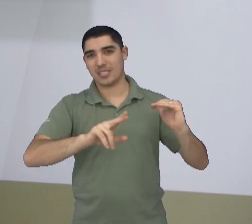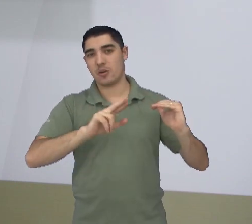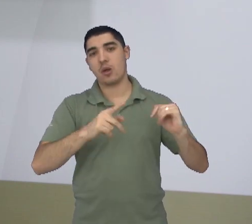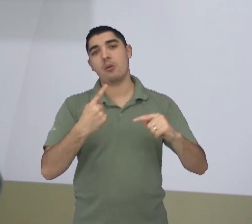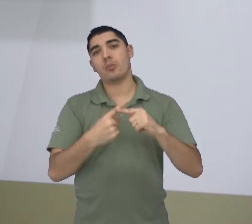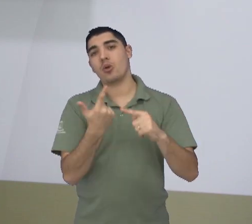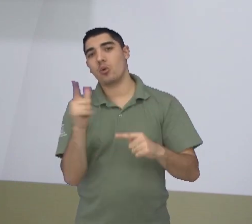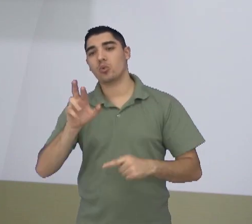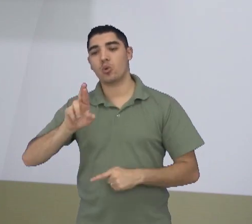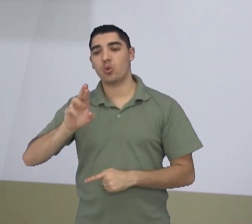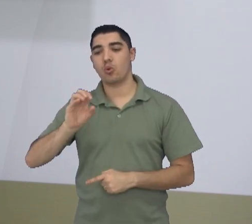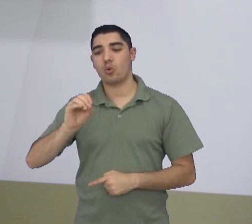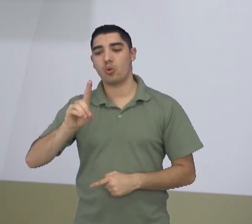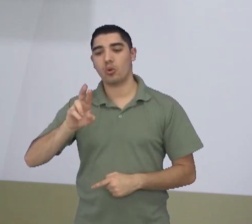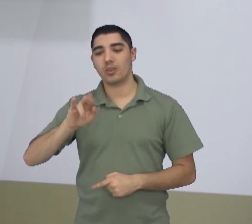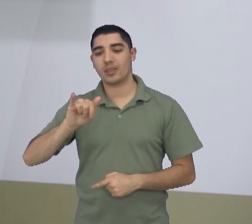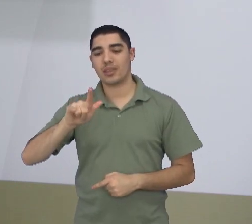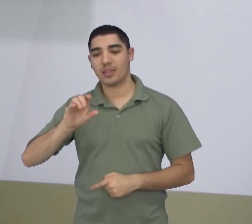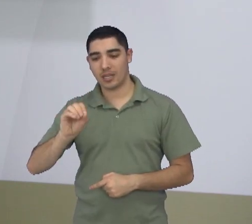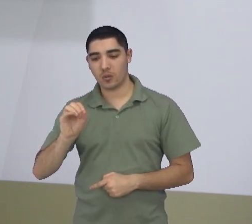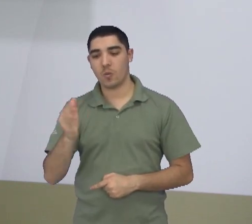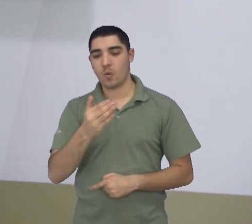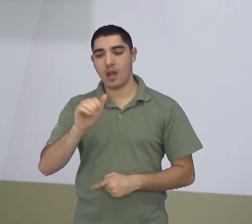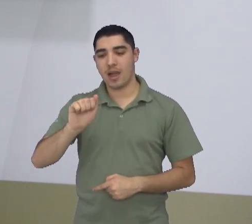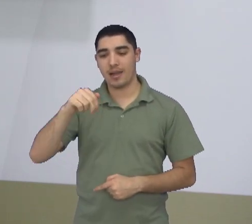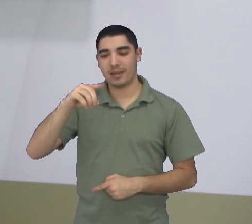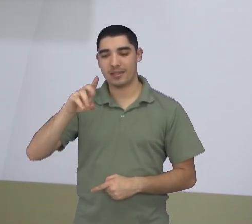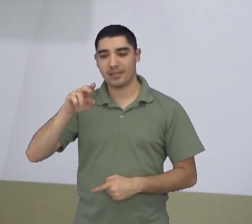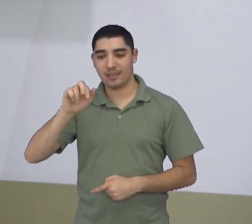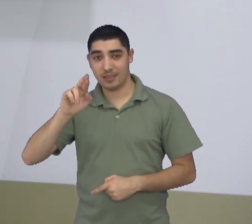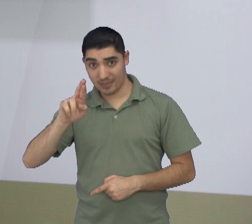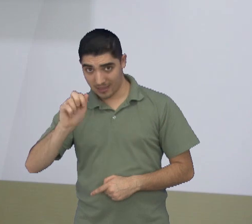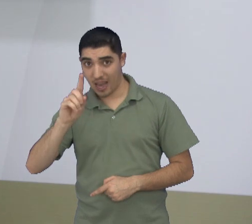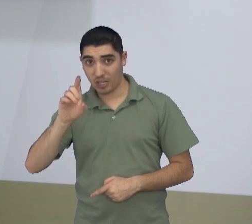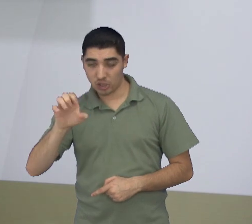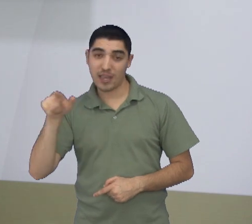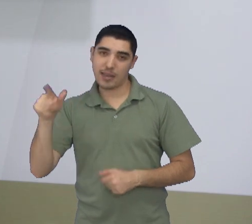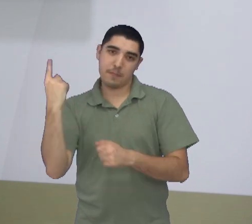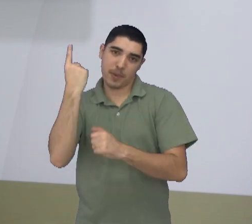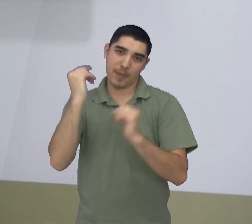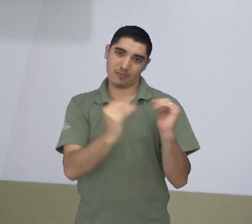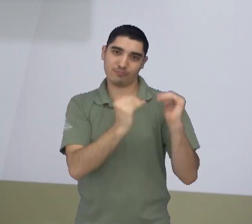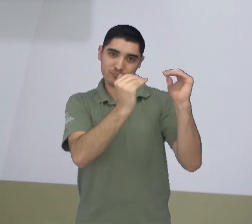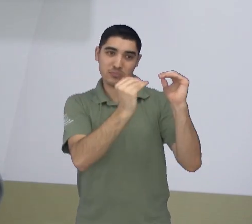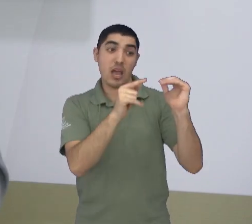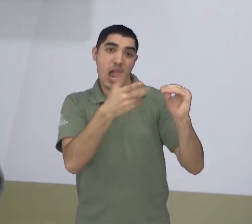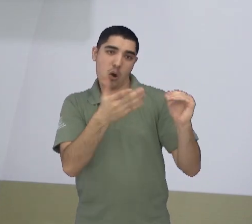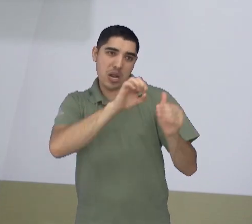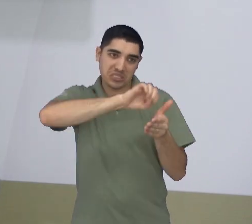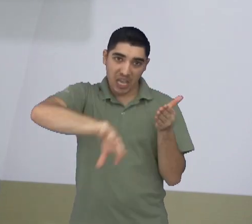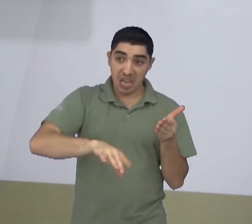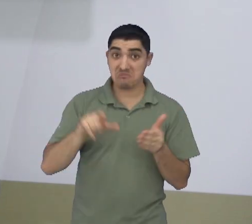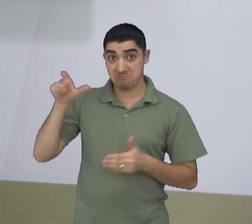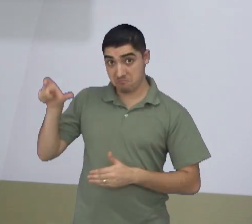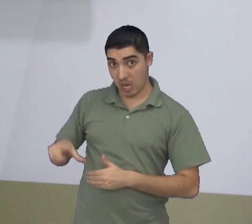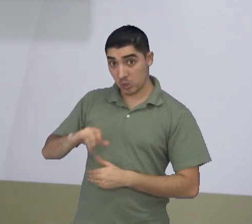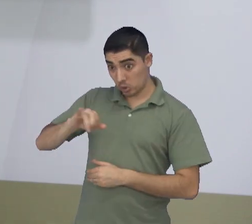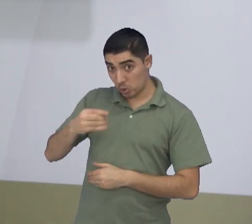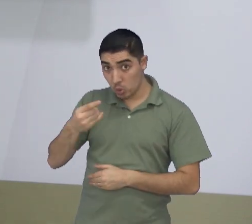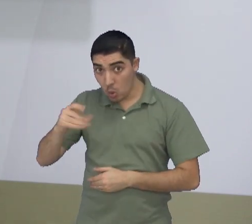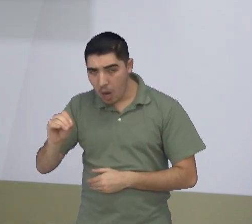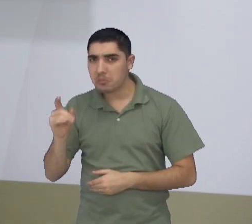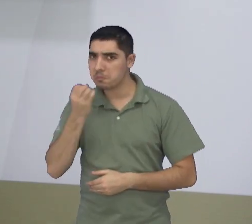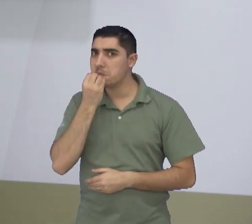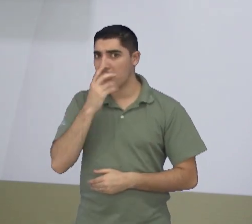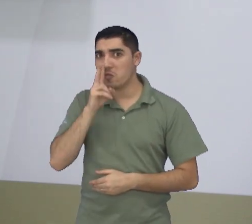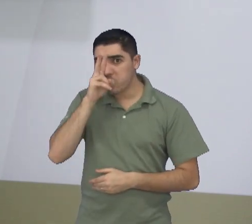posição, mas o João Gabriel, ele é um jogador que até mesmo nos bastidores era muito elogiado, principalmente pela versatilidade